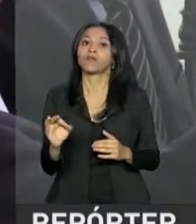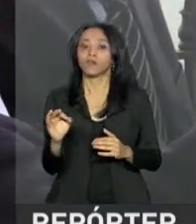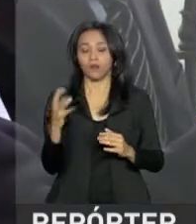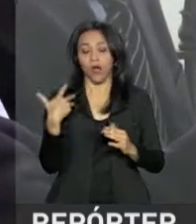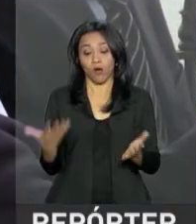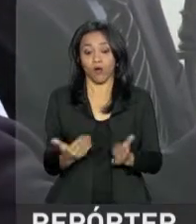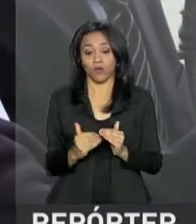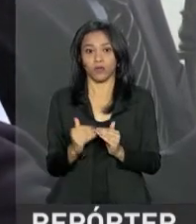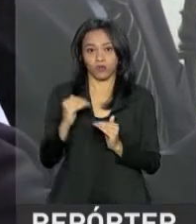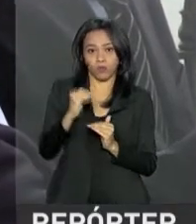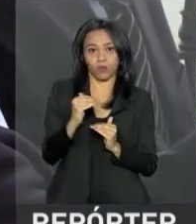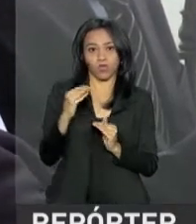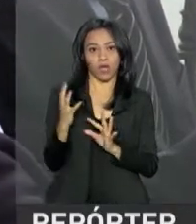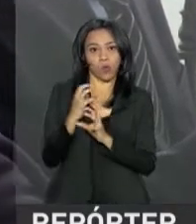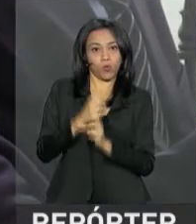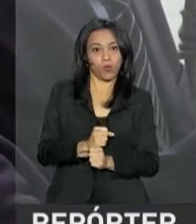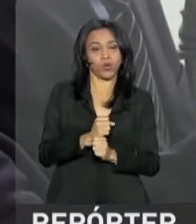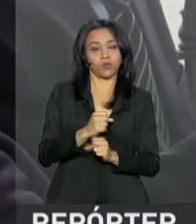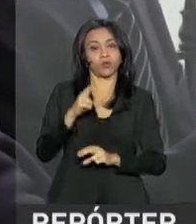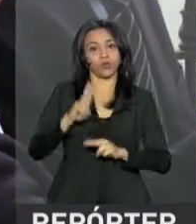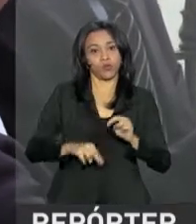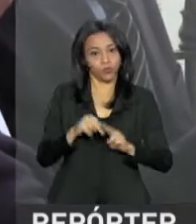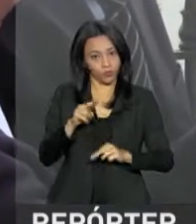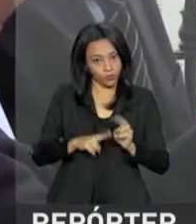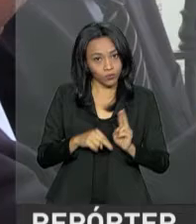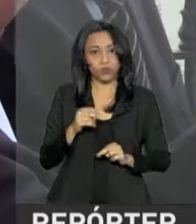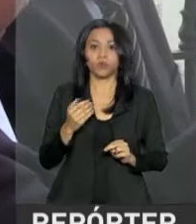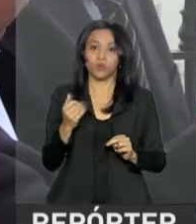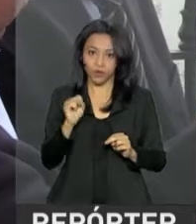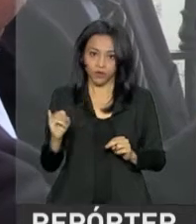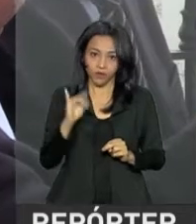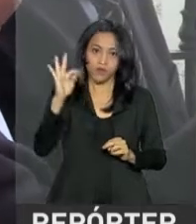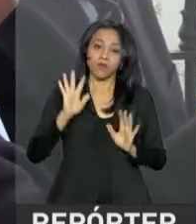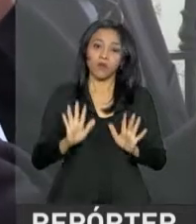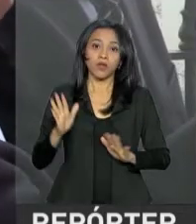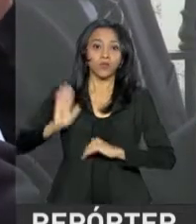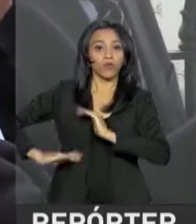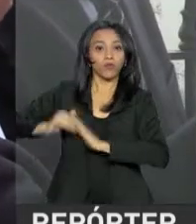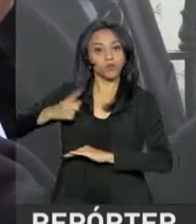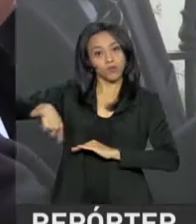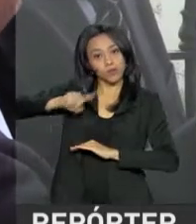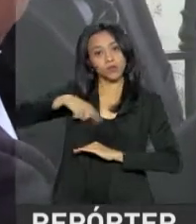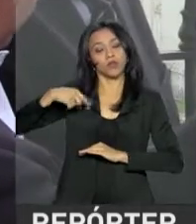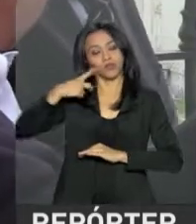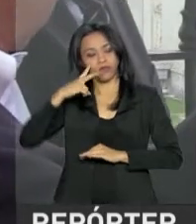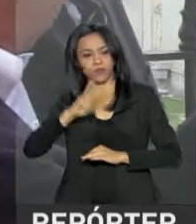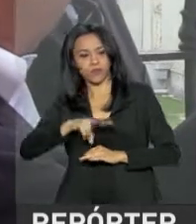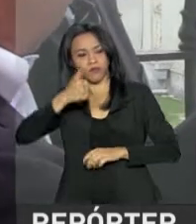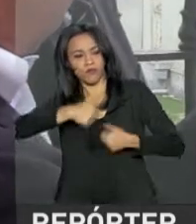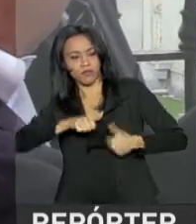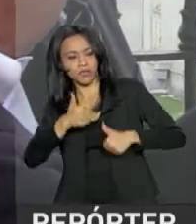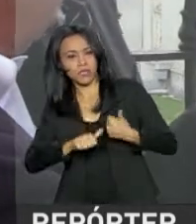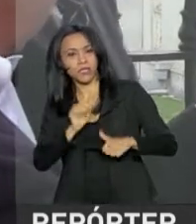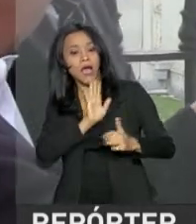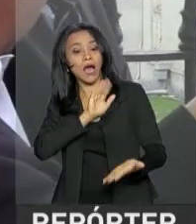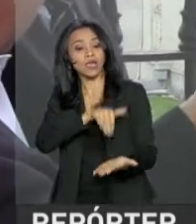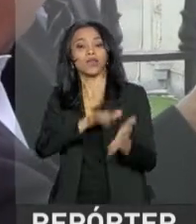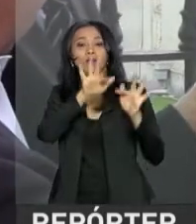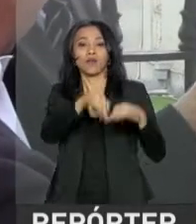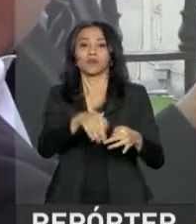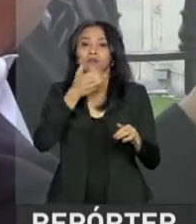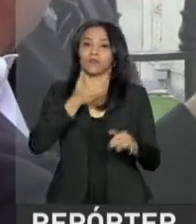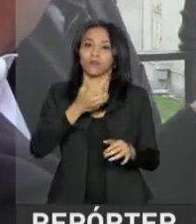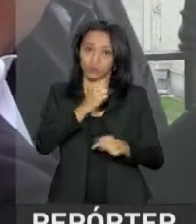acumulando agora a inflação de junho, mas a previsão de todos os analistas e a nossa, olhando para a inflação do final do ano, a